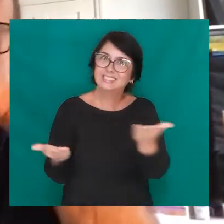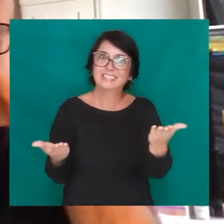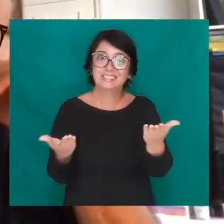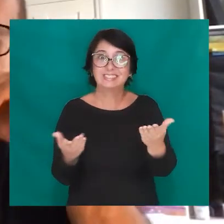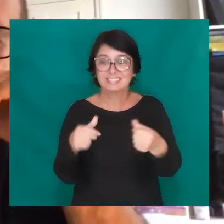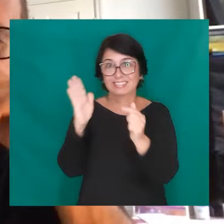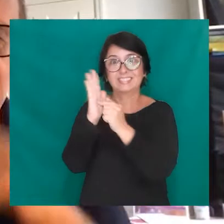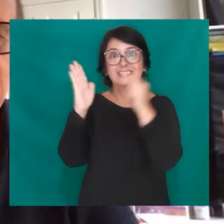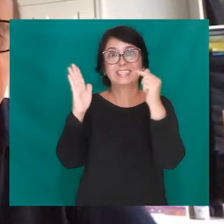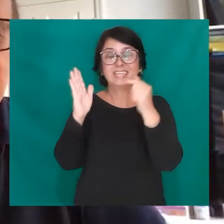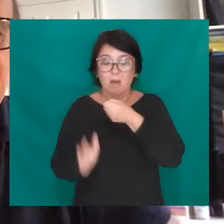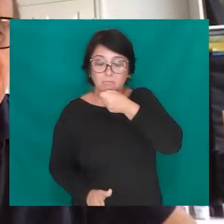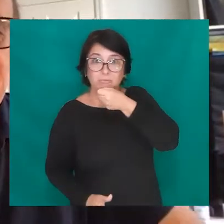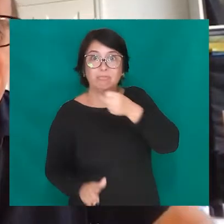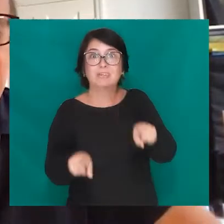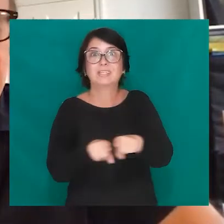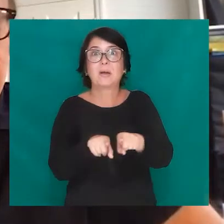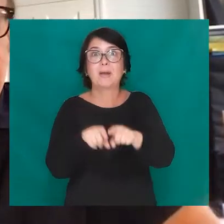suas câmeras, seus microfones.